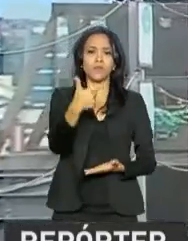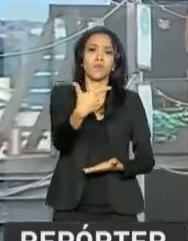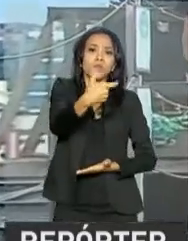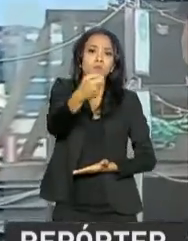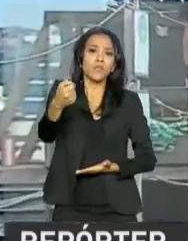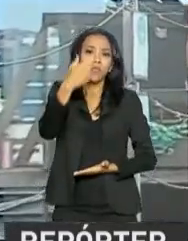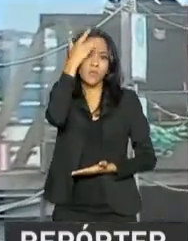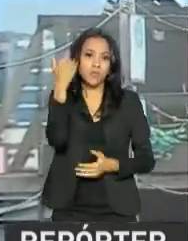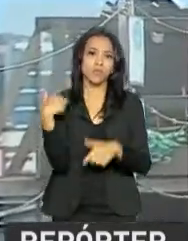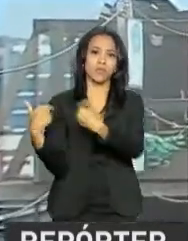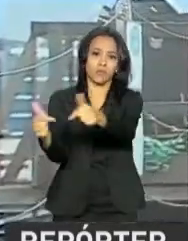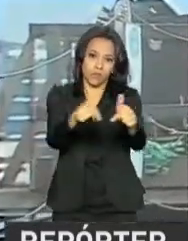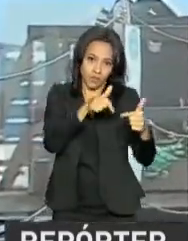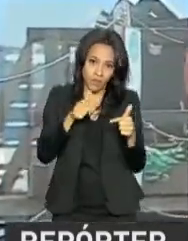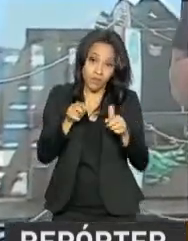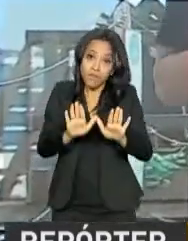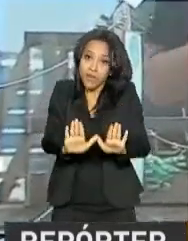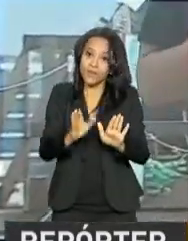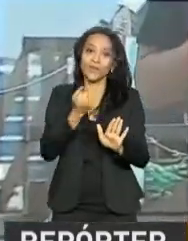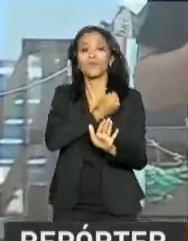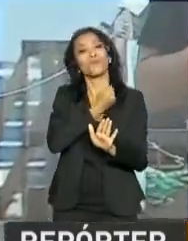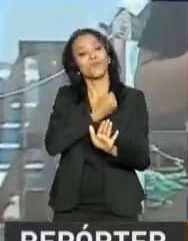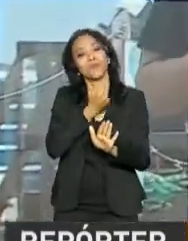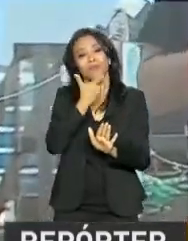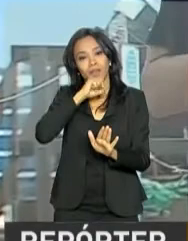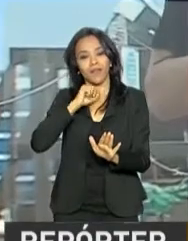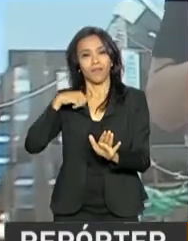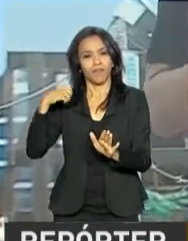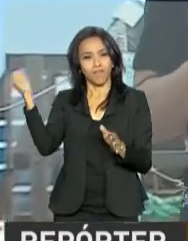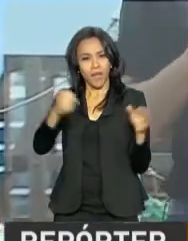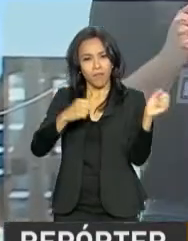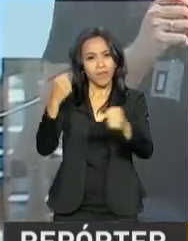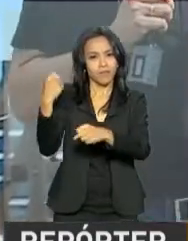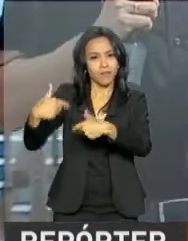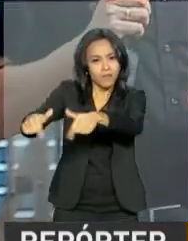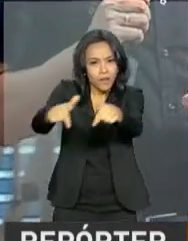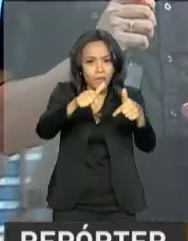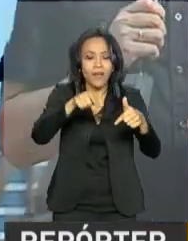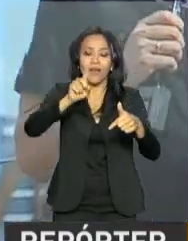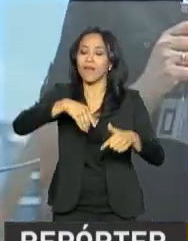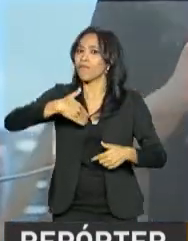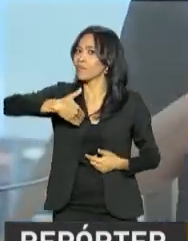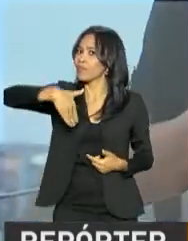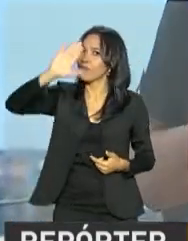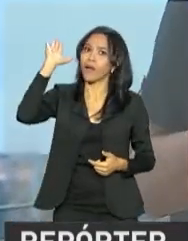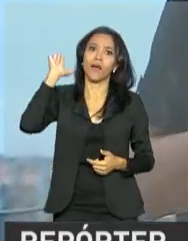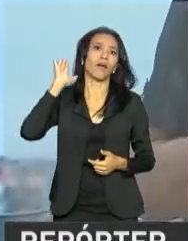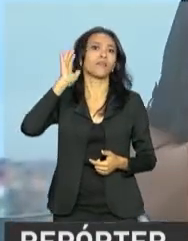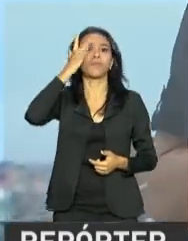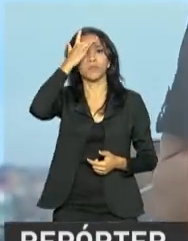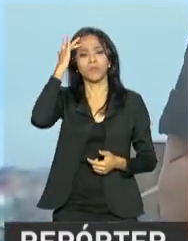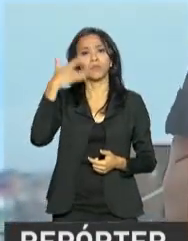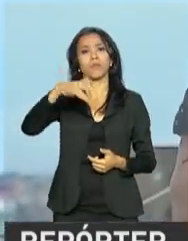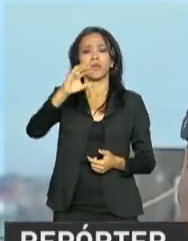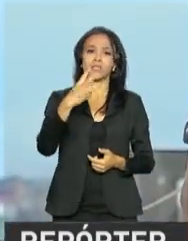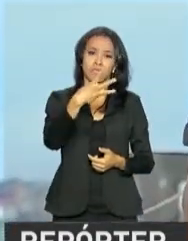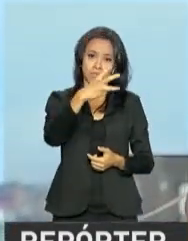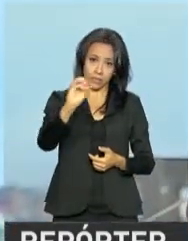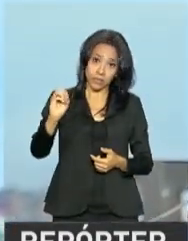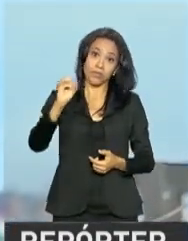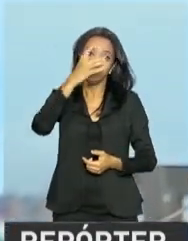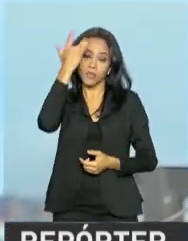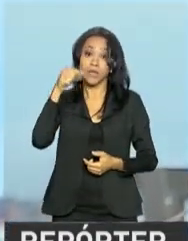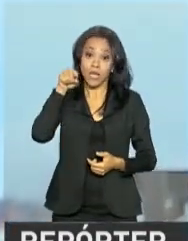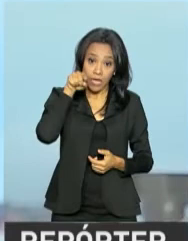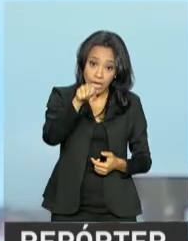trabalhando na obra mas o número de trabalhadores envolvidos no projeto é bem maior chega a 300 empreendimentos